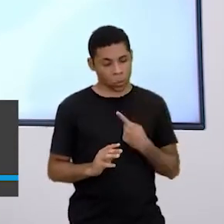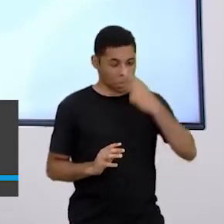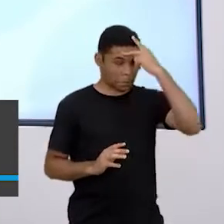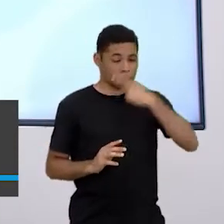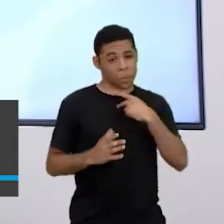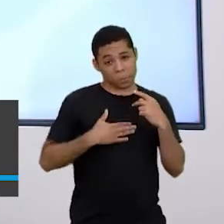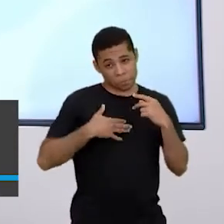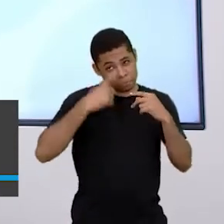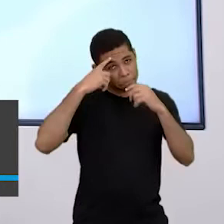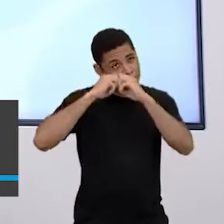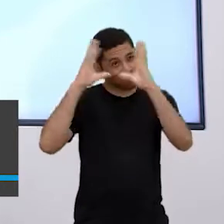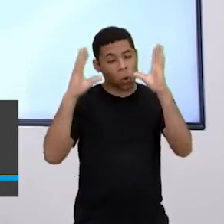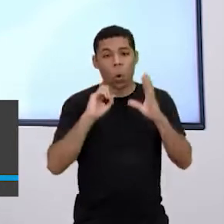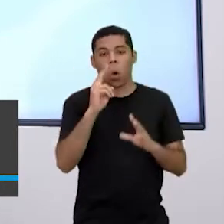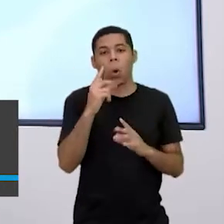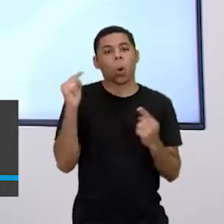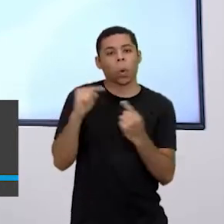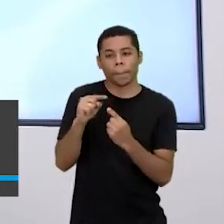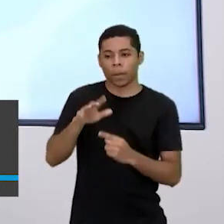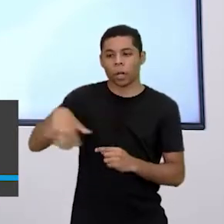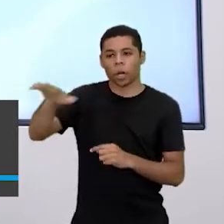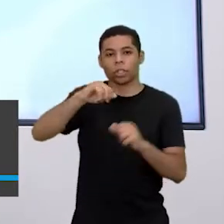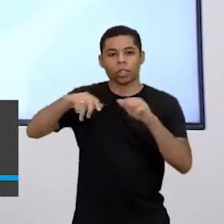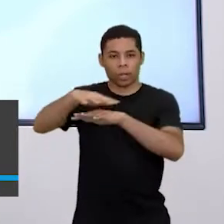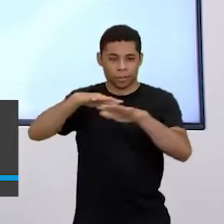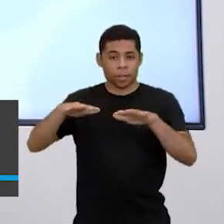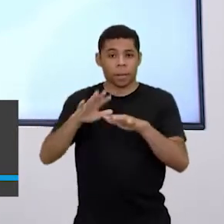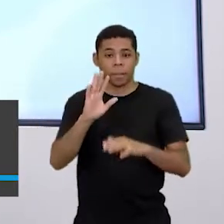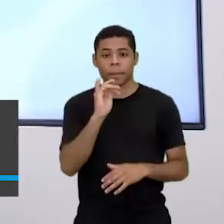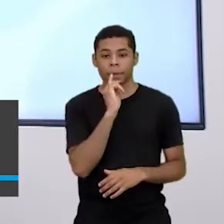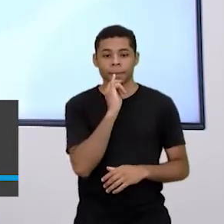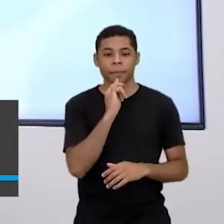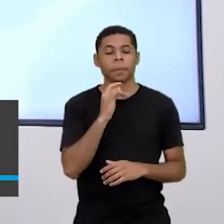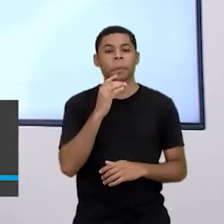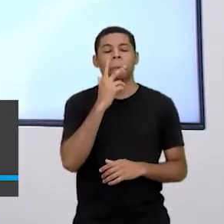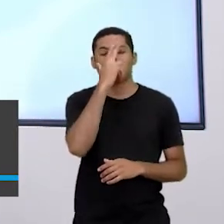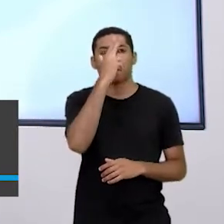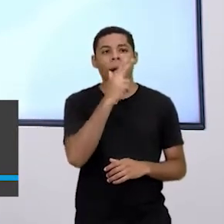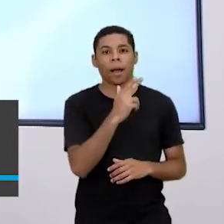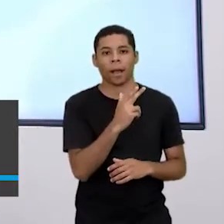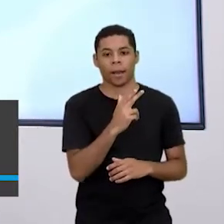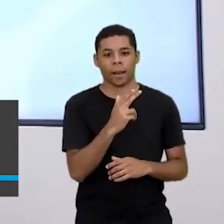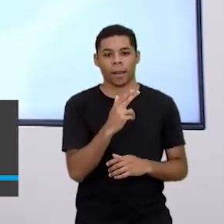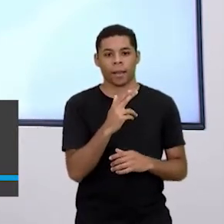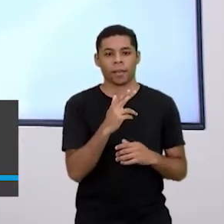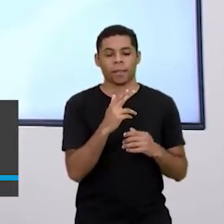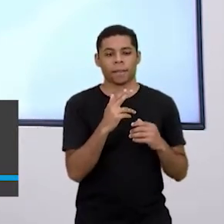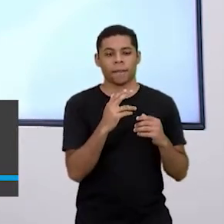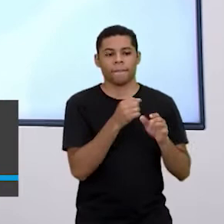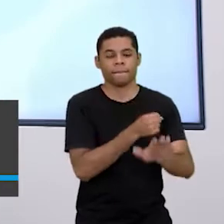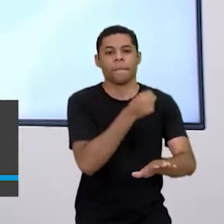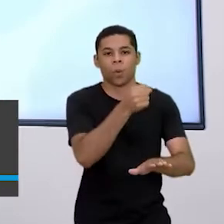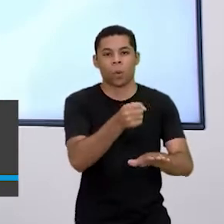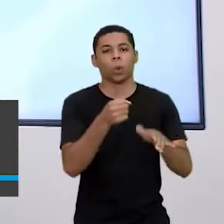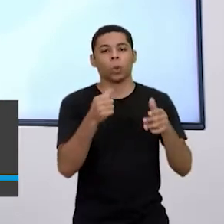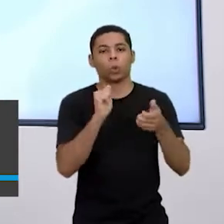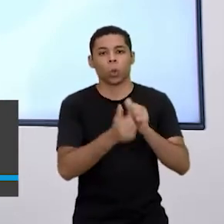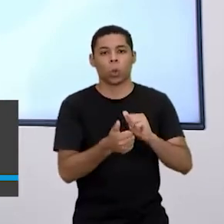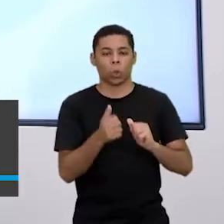né? Da nossa sociedade e não deixar isso transparecer para o jogo, né? A gente vê, por exemplo,